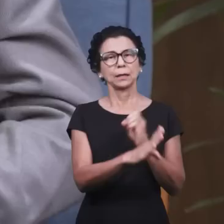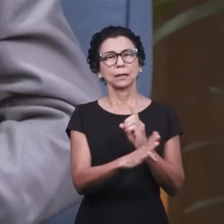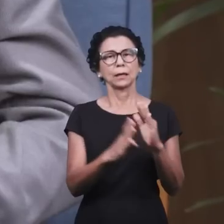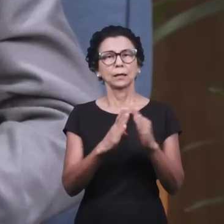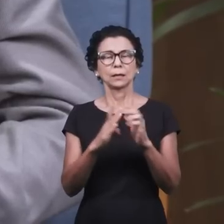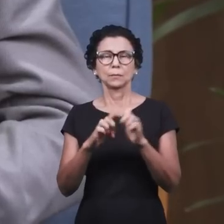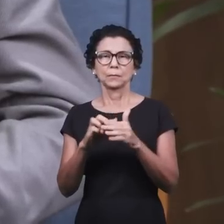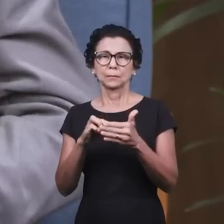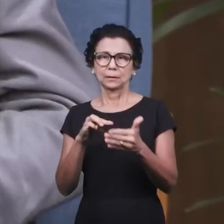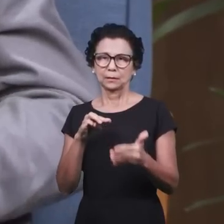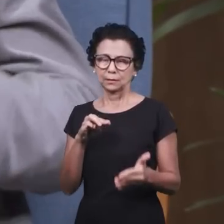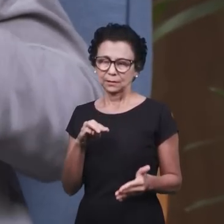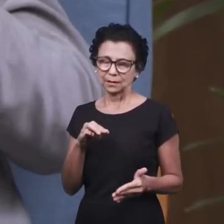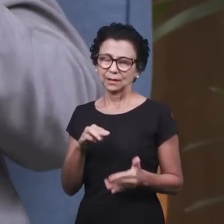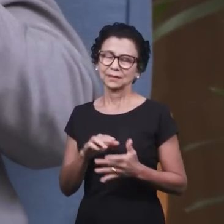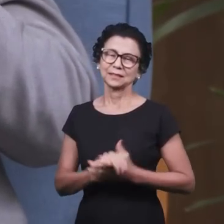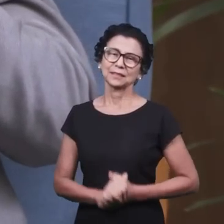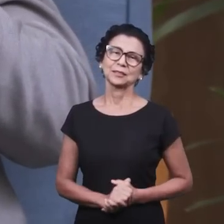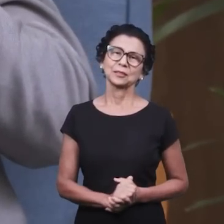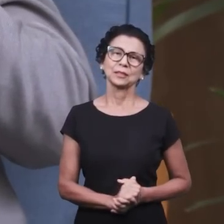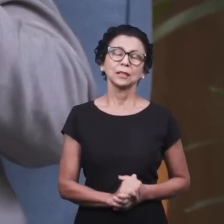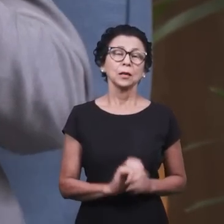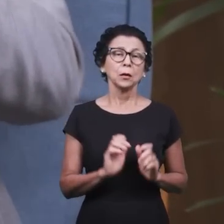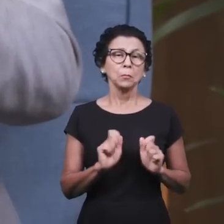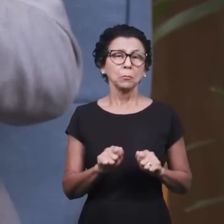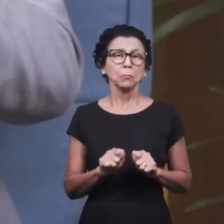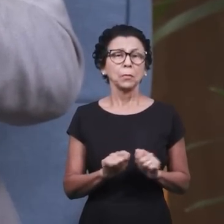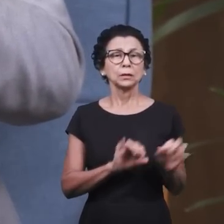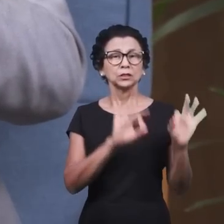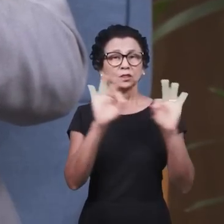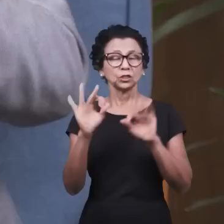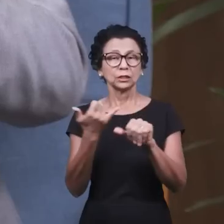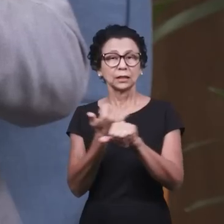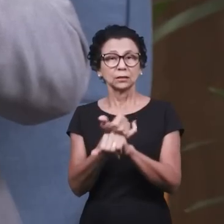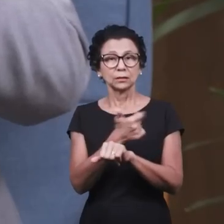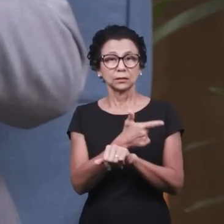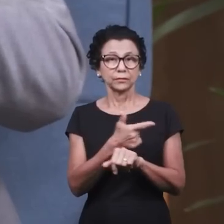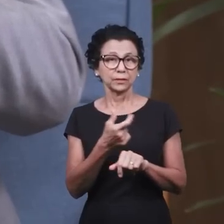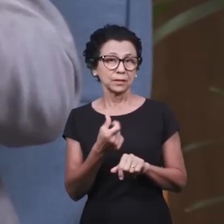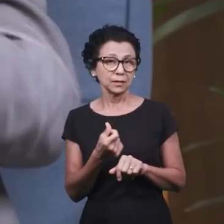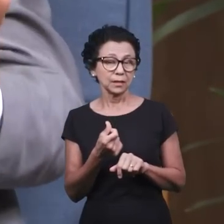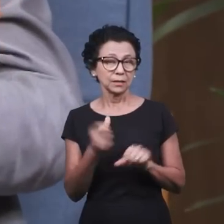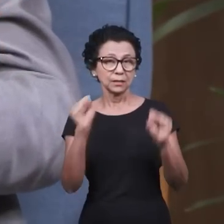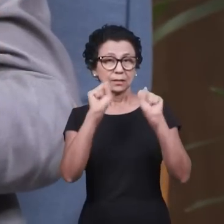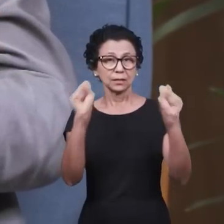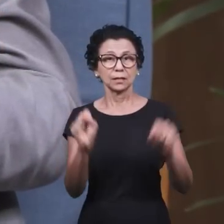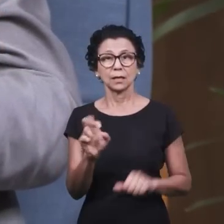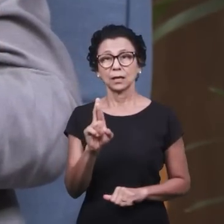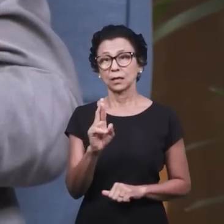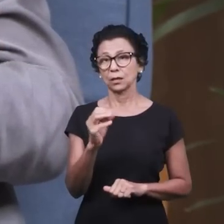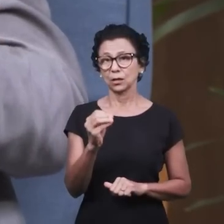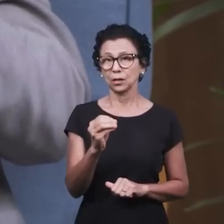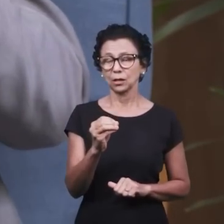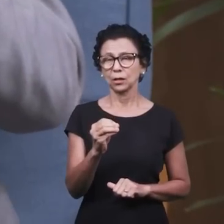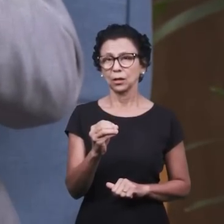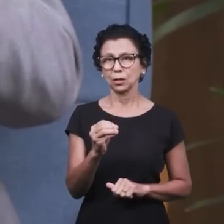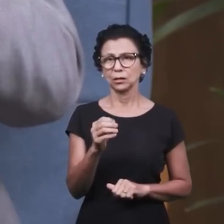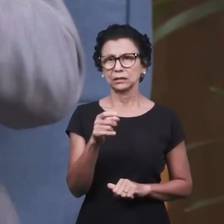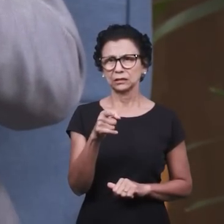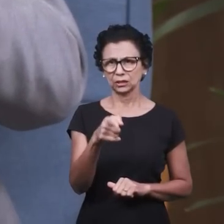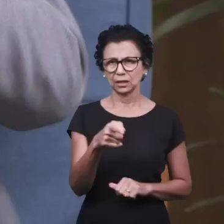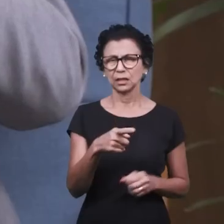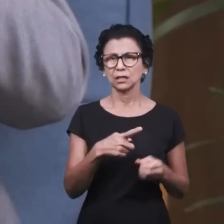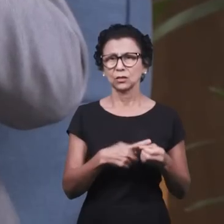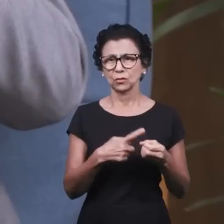da Igreja Cristã Maranata. Você pode estar nos assistindo pelo canal 126, no sistema RO da Embratel. Você que tem aí